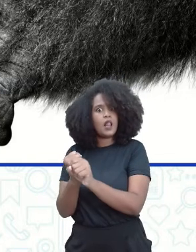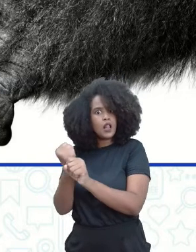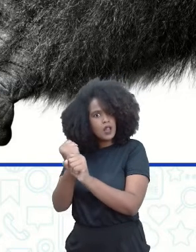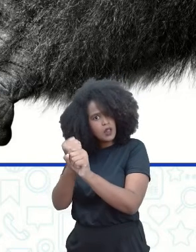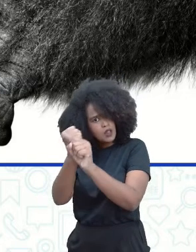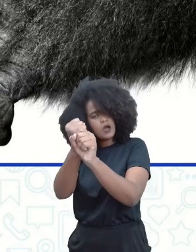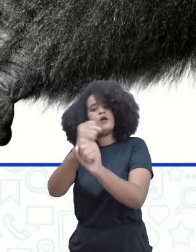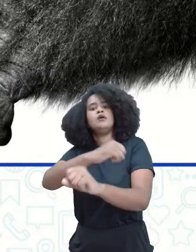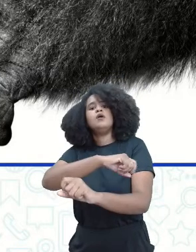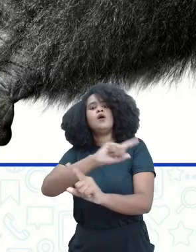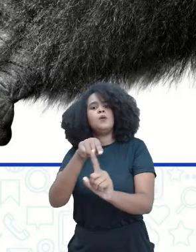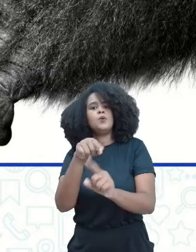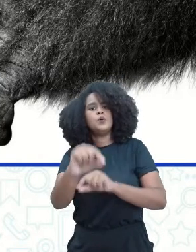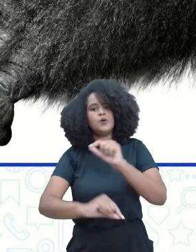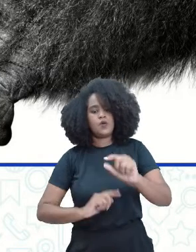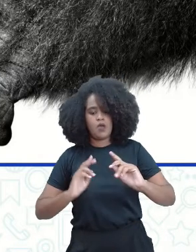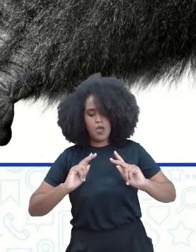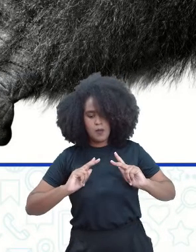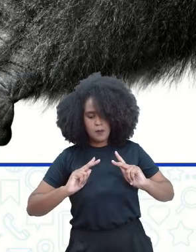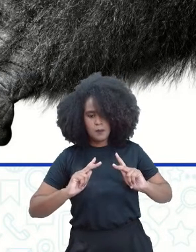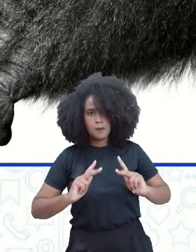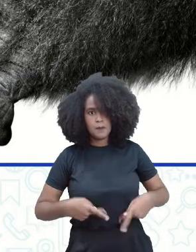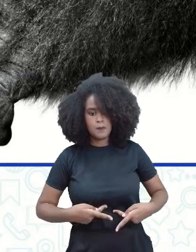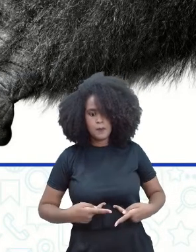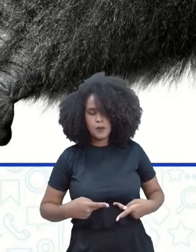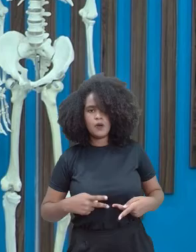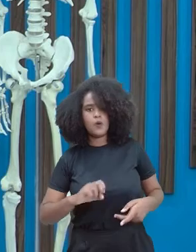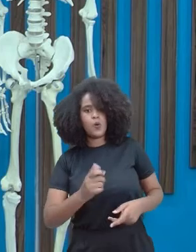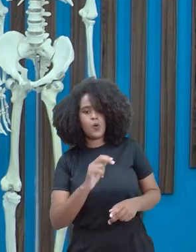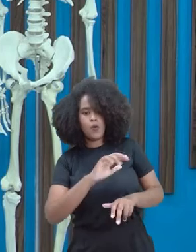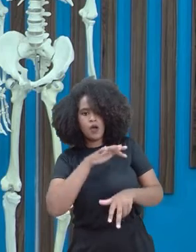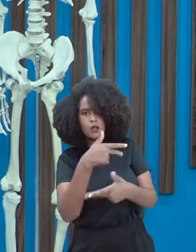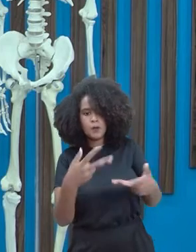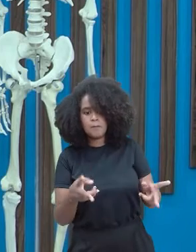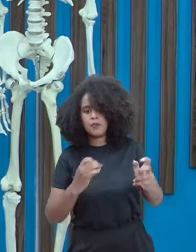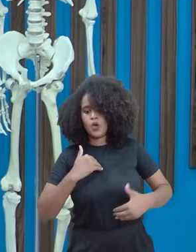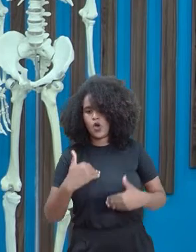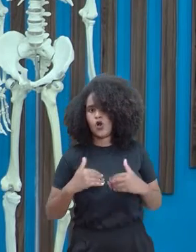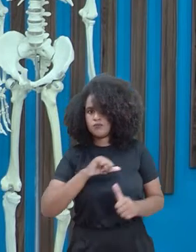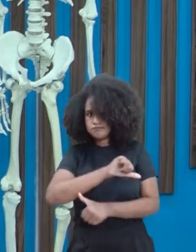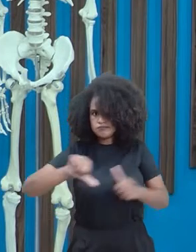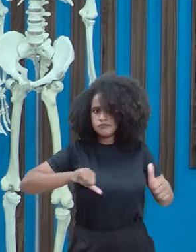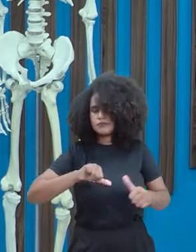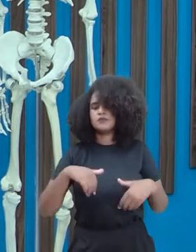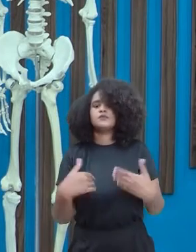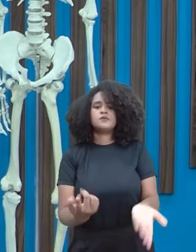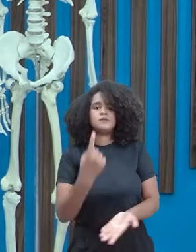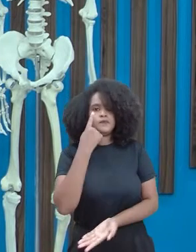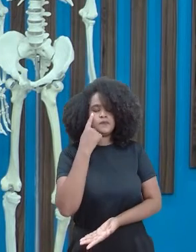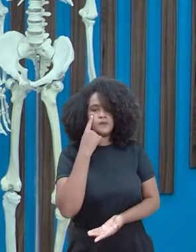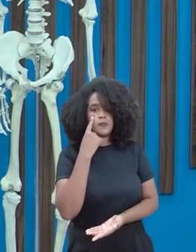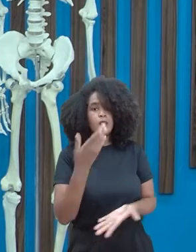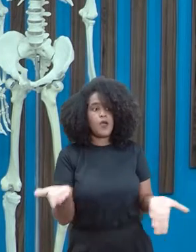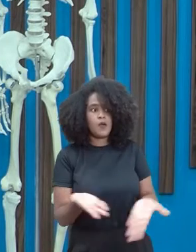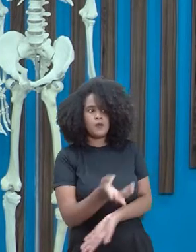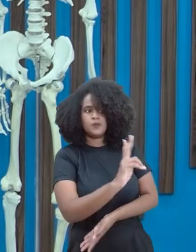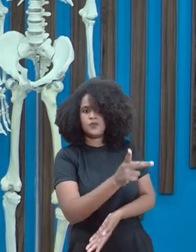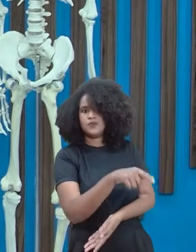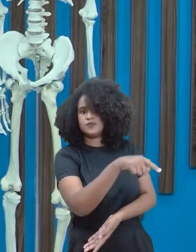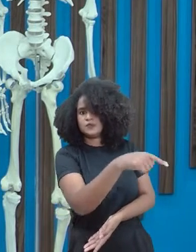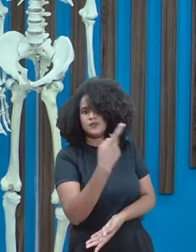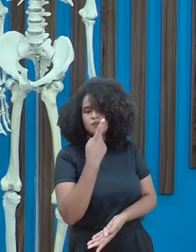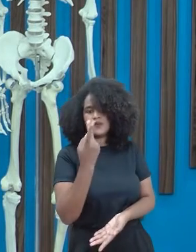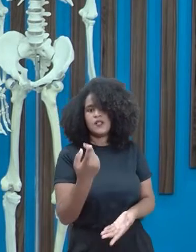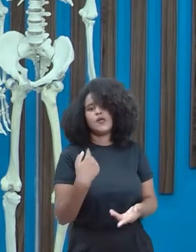anos para que essas transformações sejam observadas. Eu vou passar para a professora Cláudia, porque eu lembrei também que no nosso encontro passado teve a